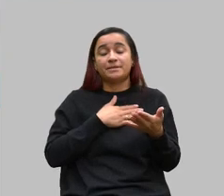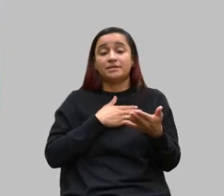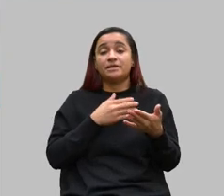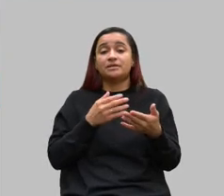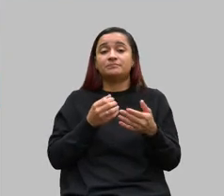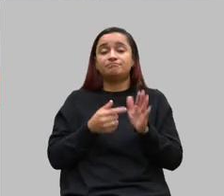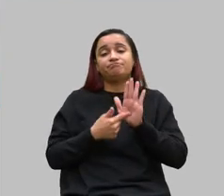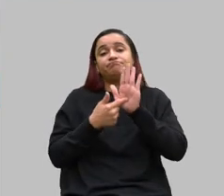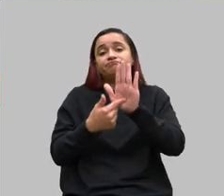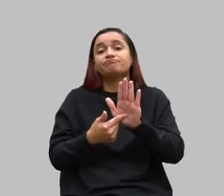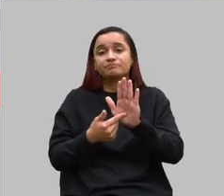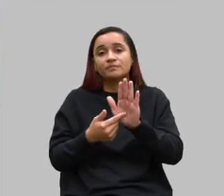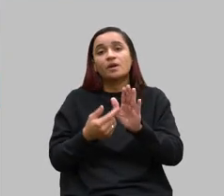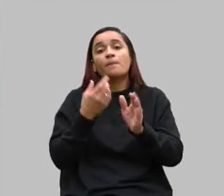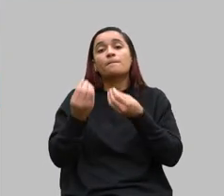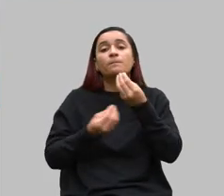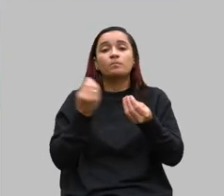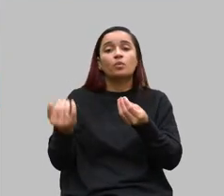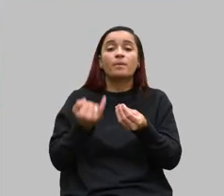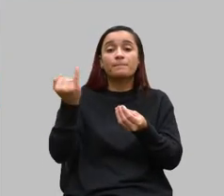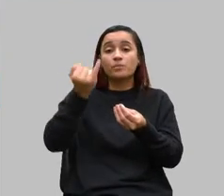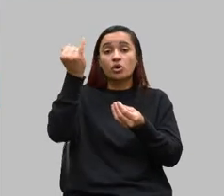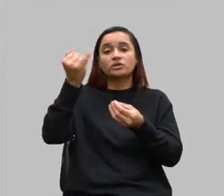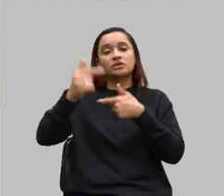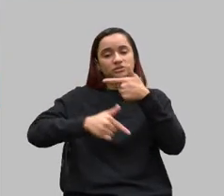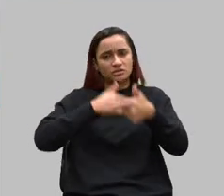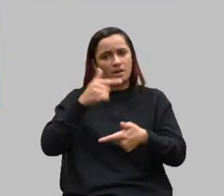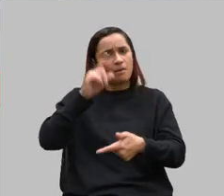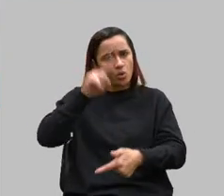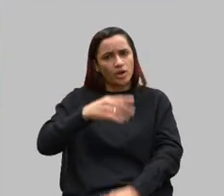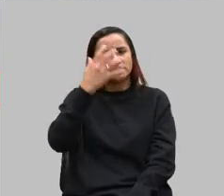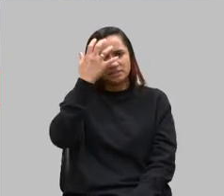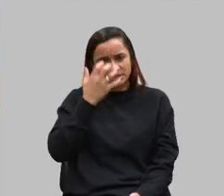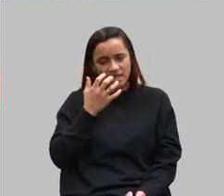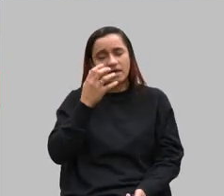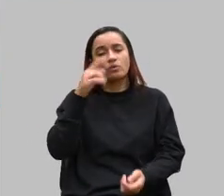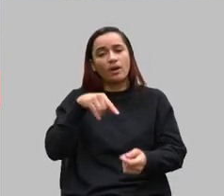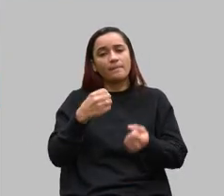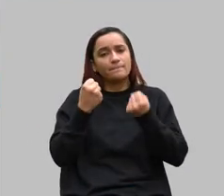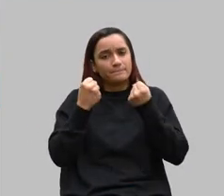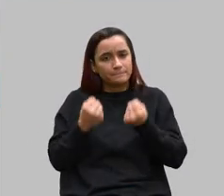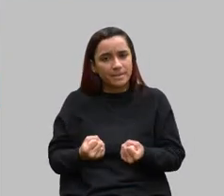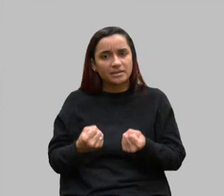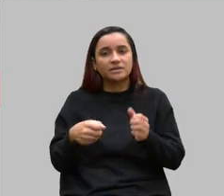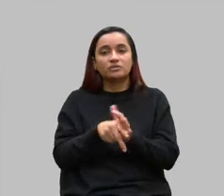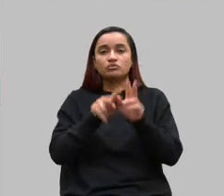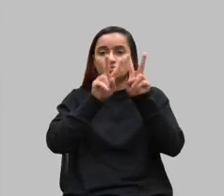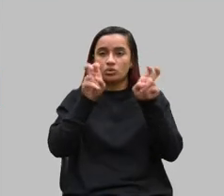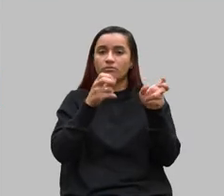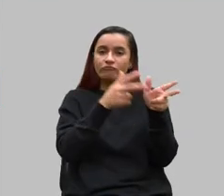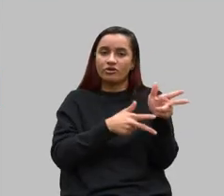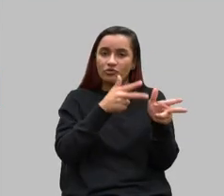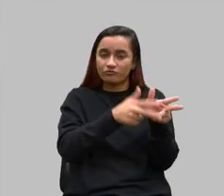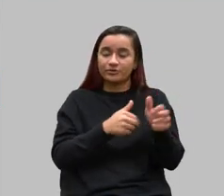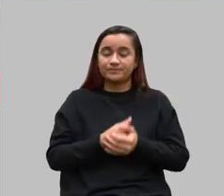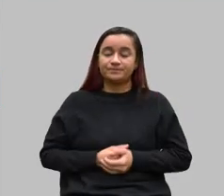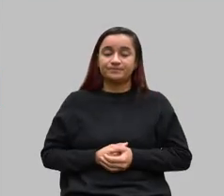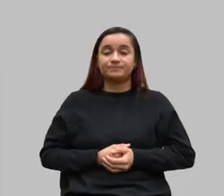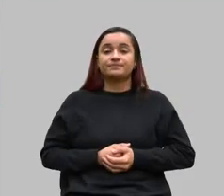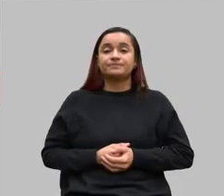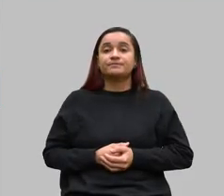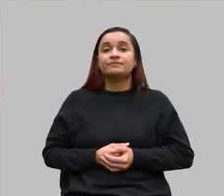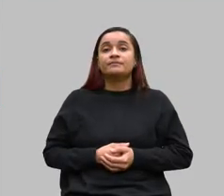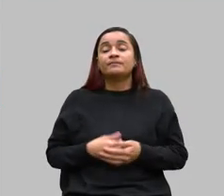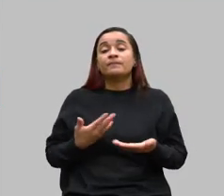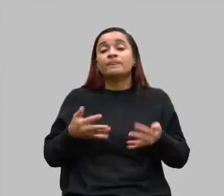da importância de ter um trabalho realmente sério pesado em torno de ferrovia e encerrando